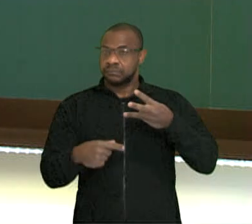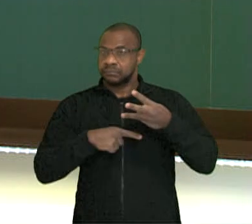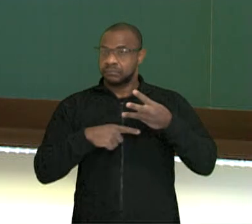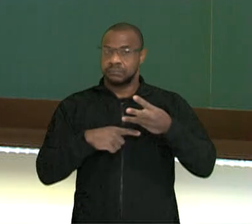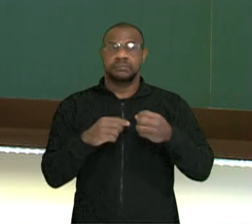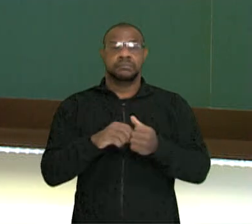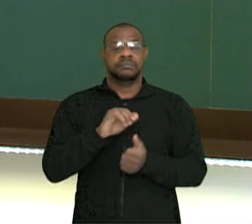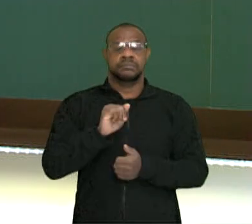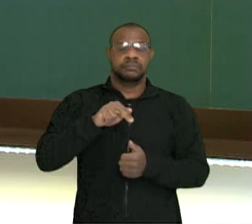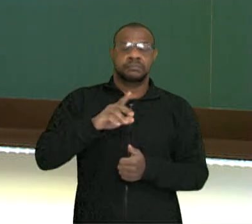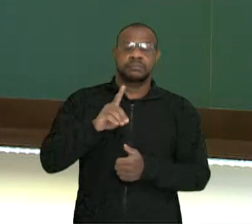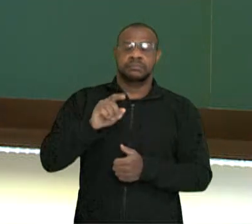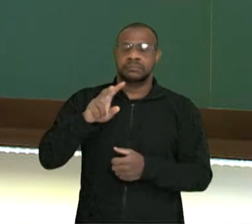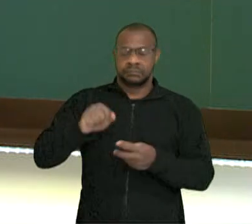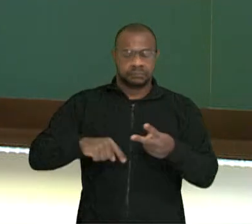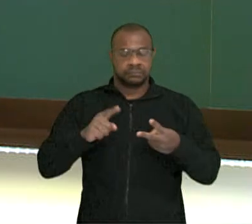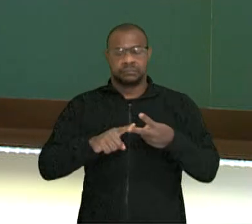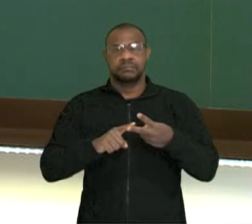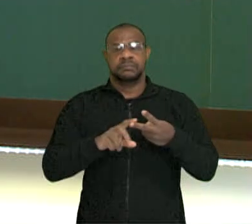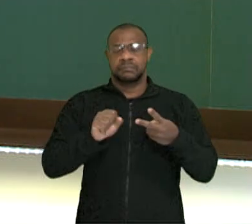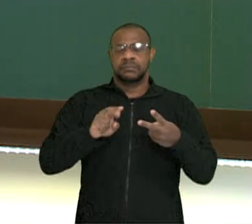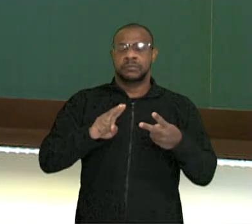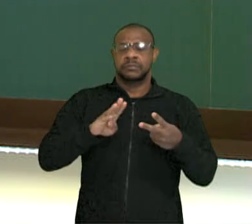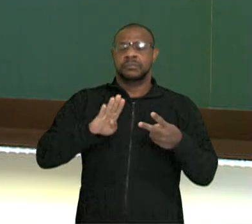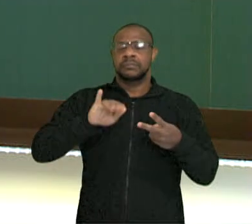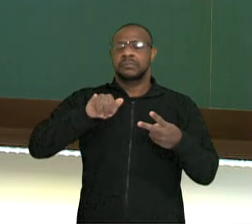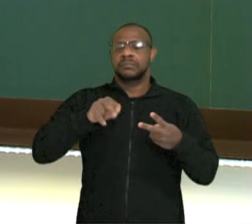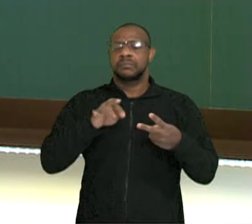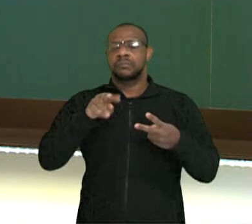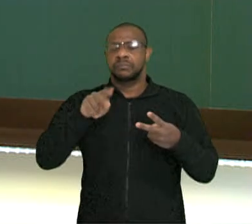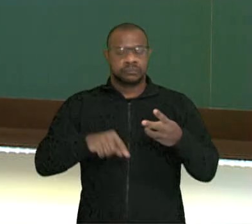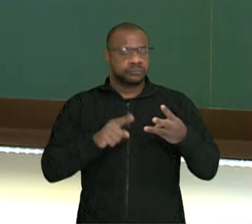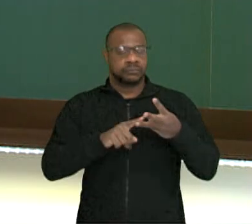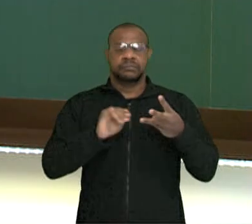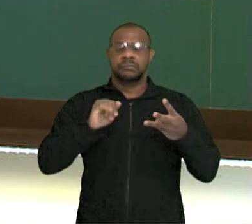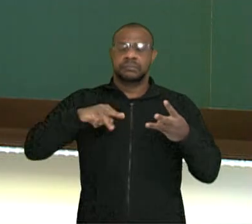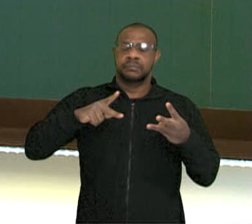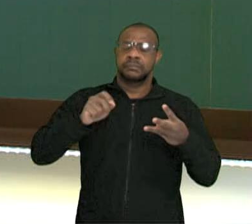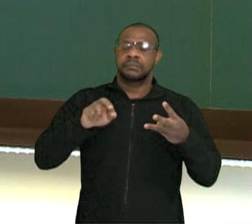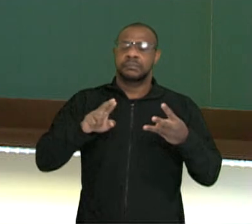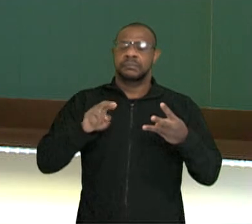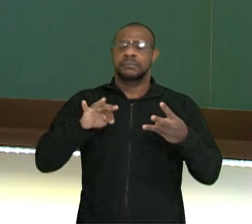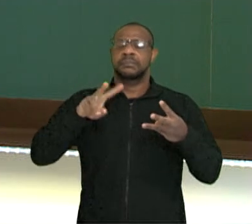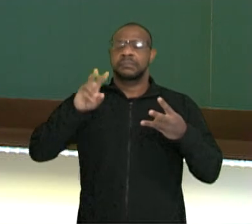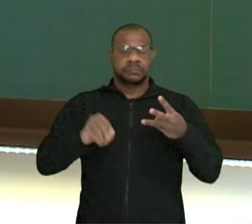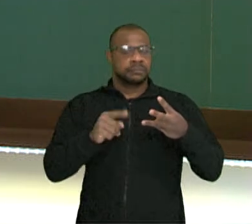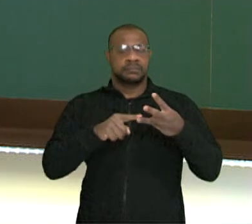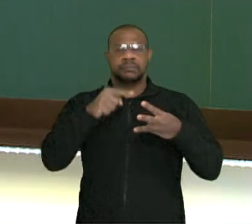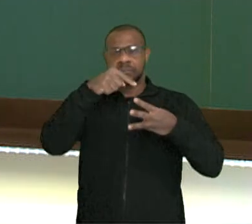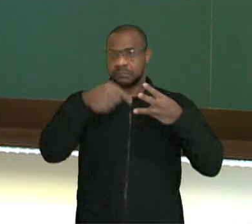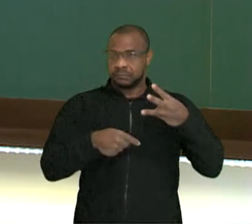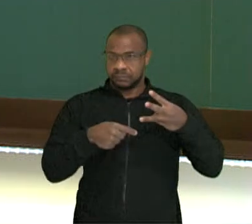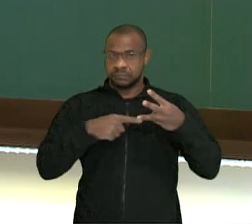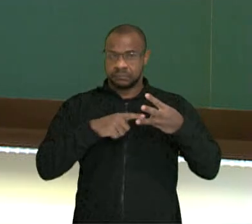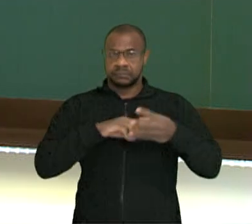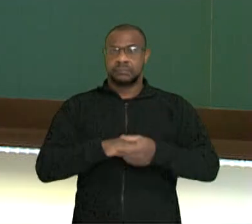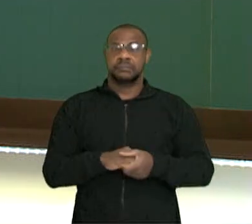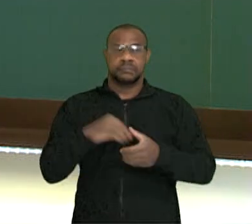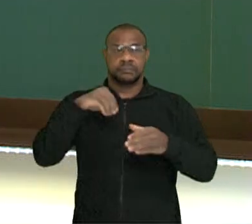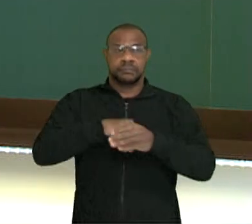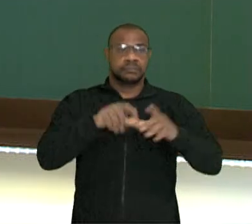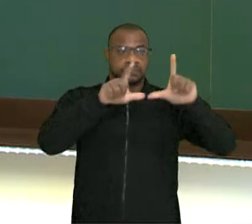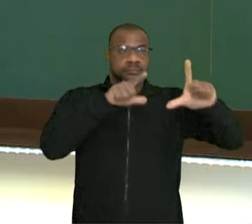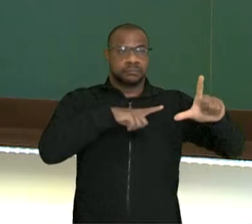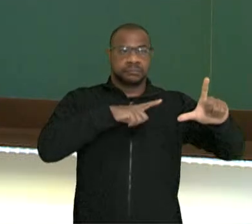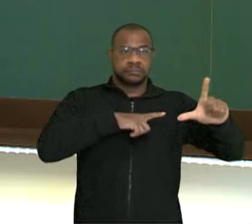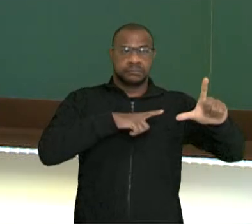o indicativo, o subjuntivo e o imperativo. No panfleto, especificamente, você viu que a gente usa